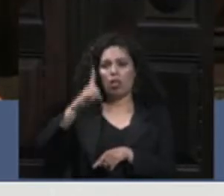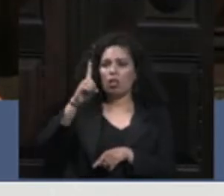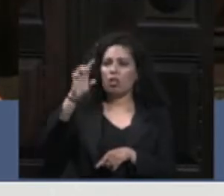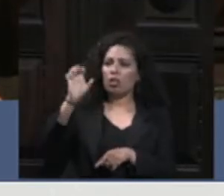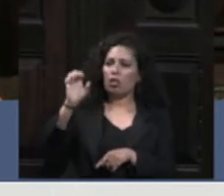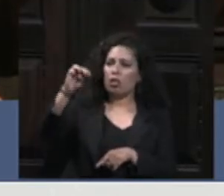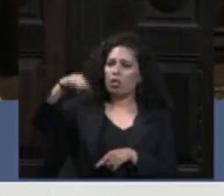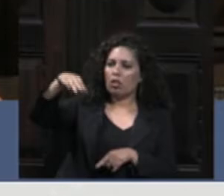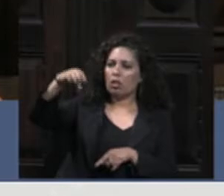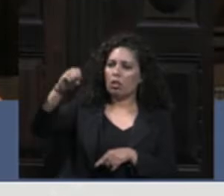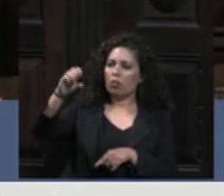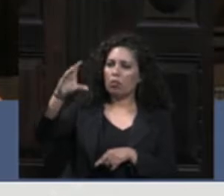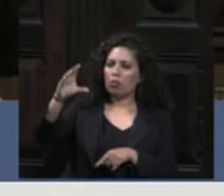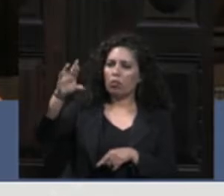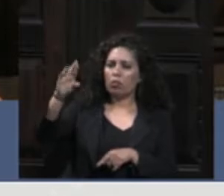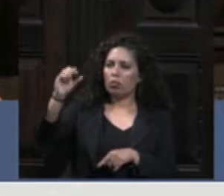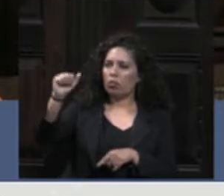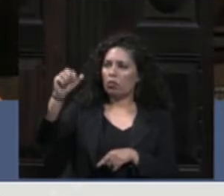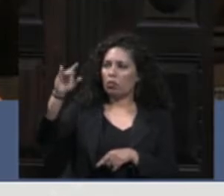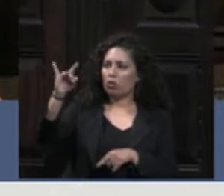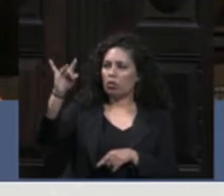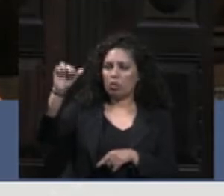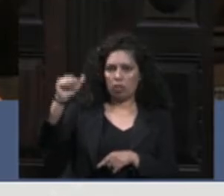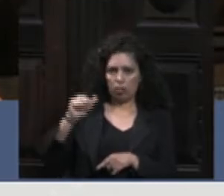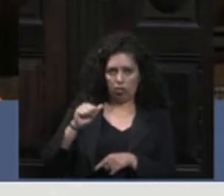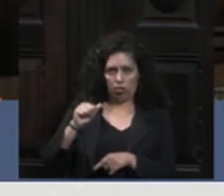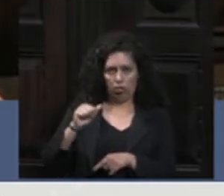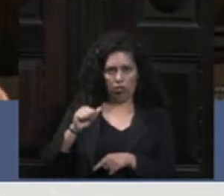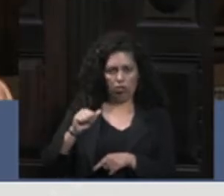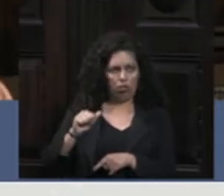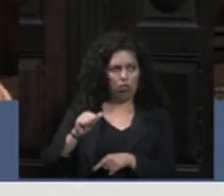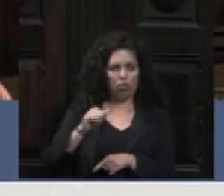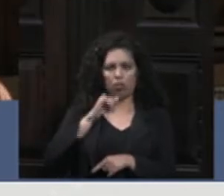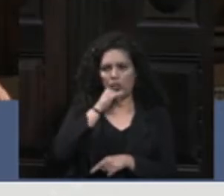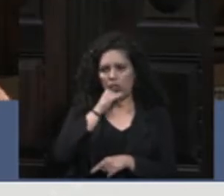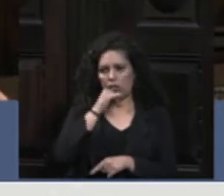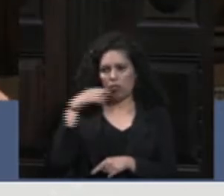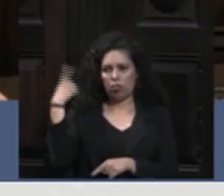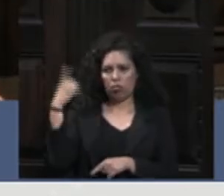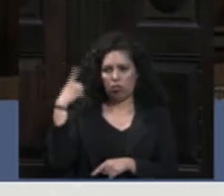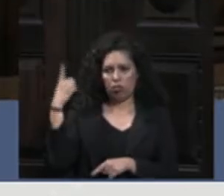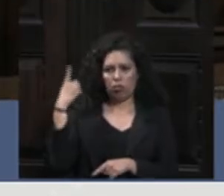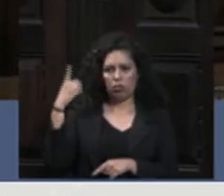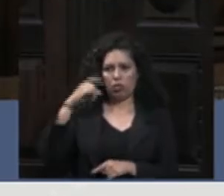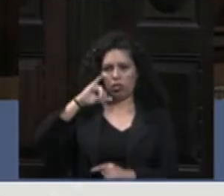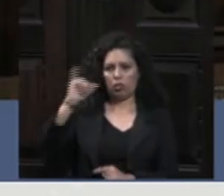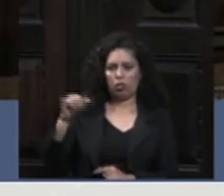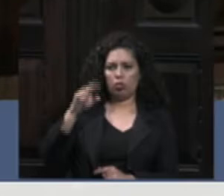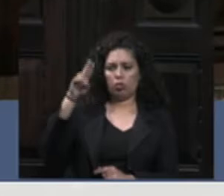Porque, deputado Dr. Giulianelli, muitos imaginam